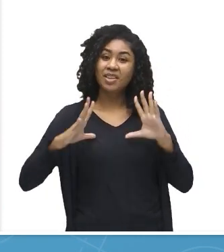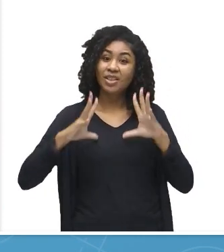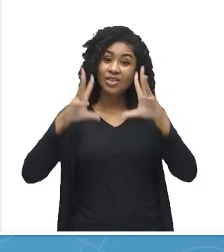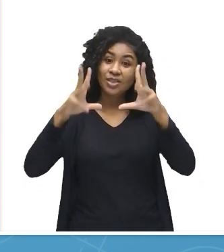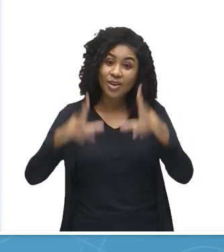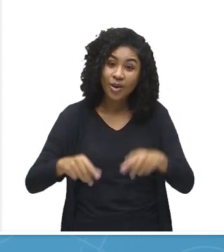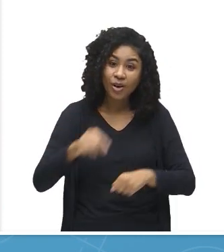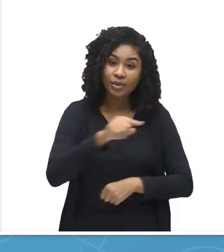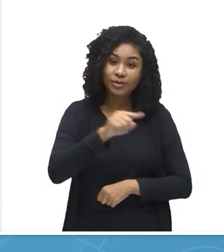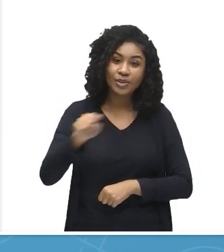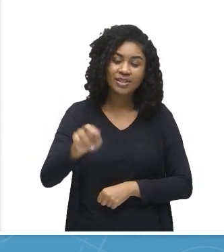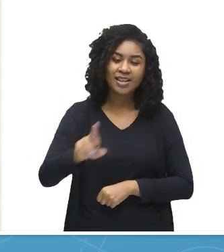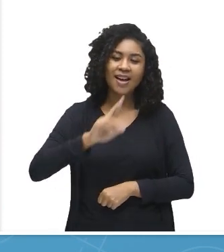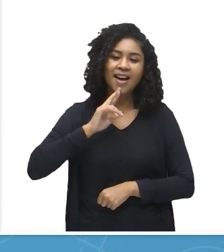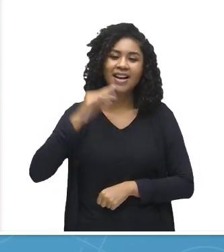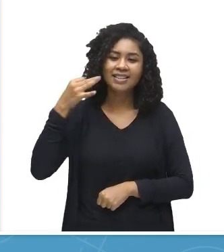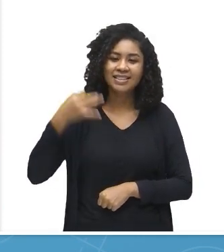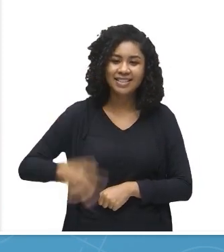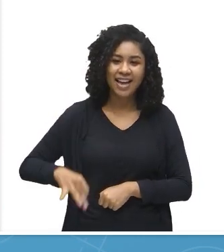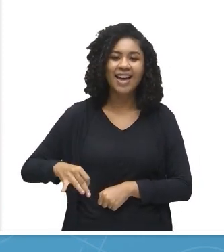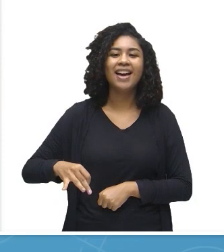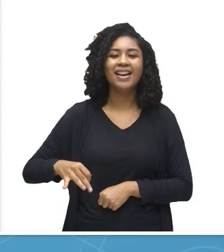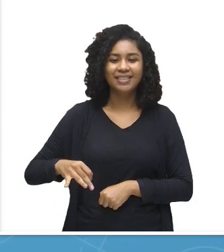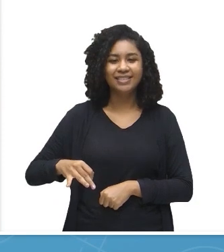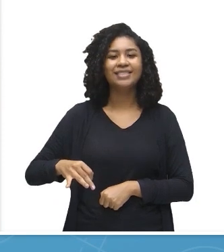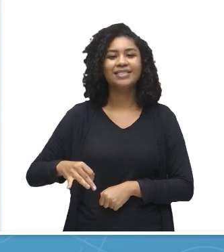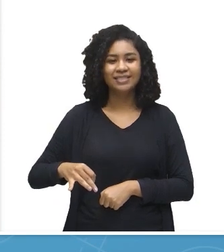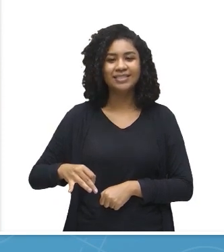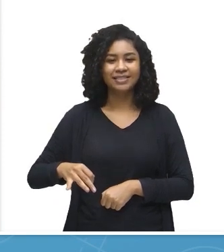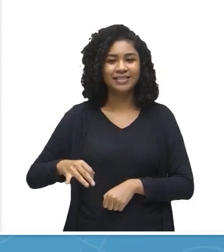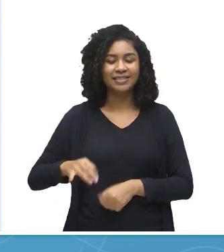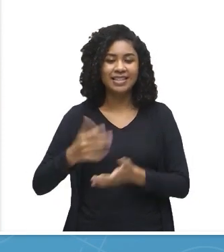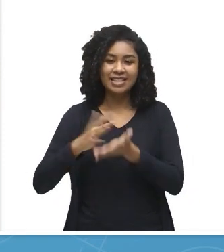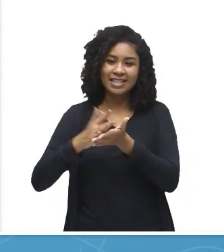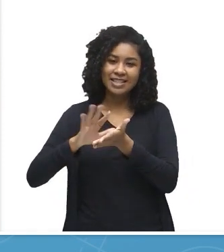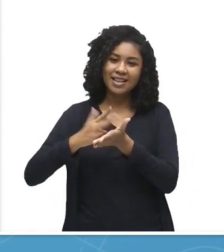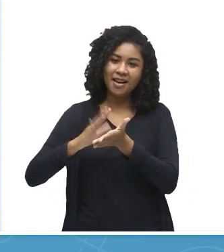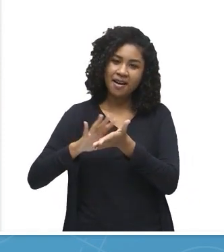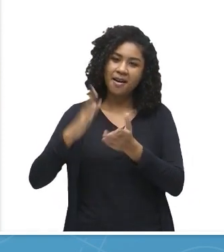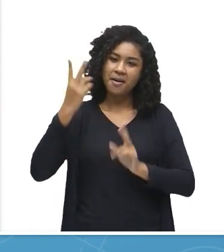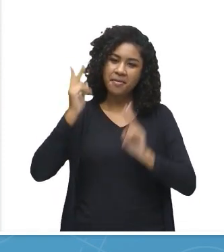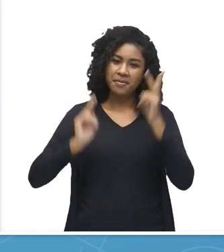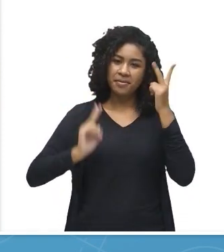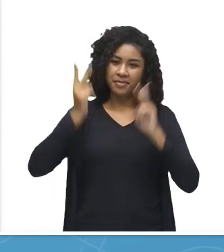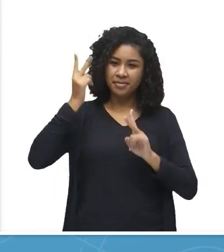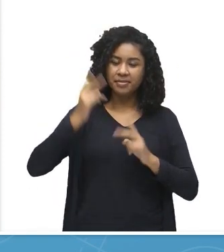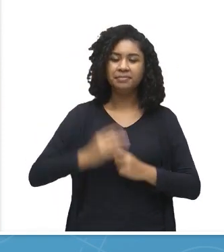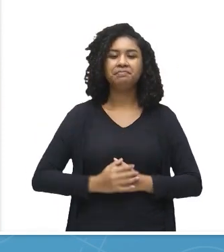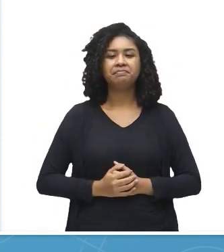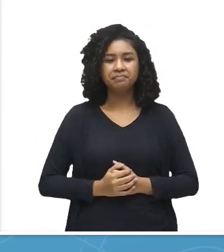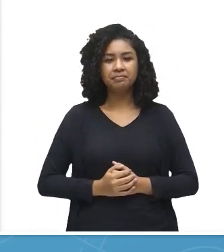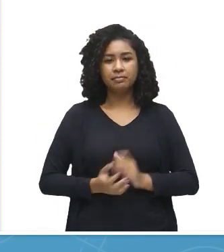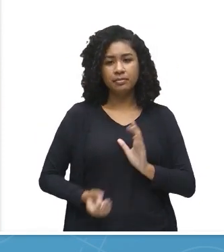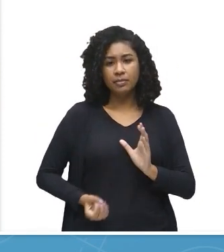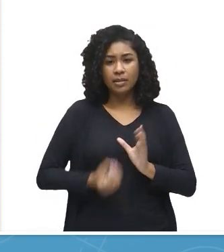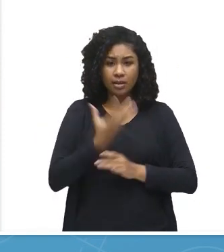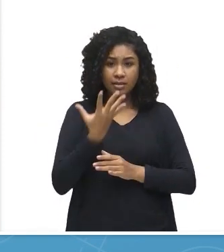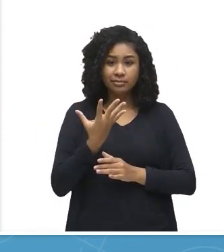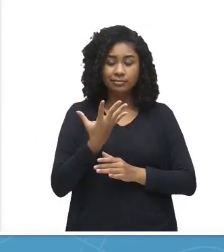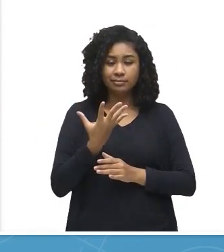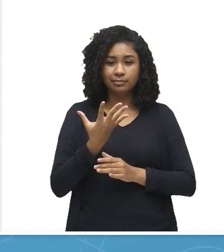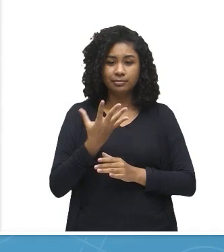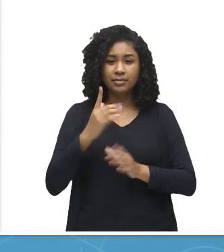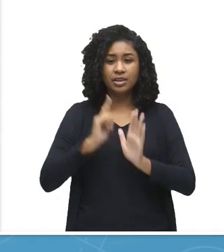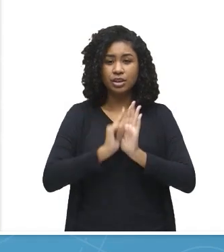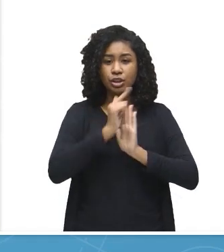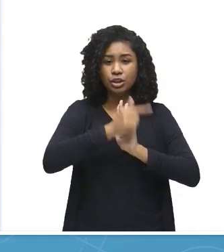vocês responderam corretamente, né? Que é o samba. A origem desse gênero musical,